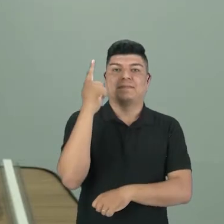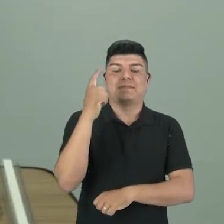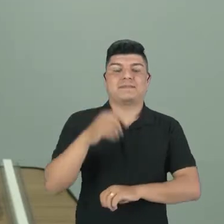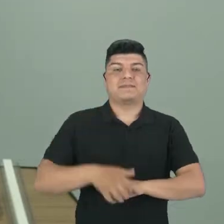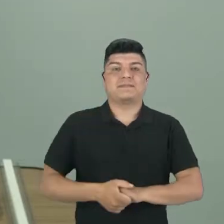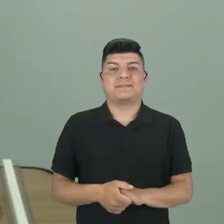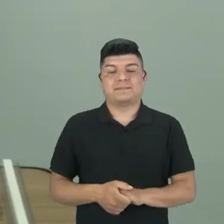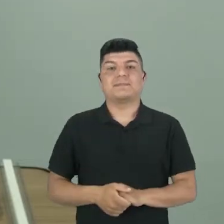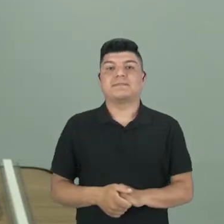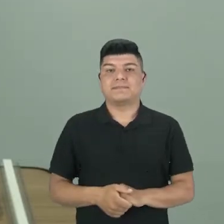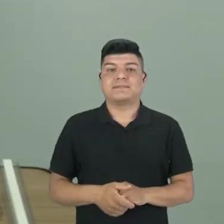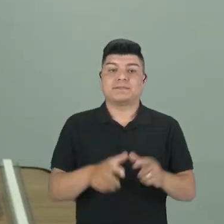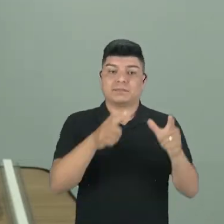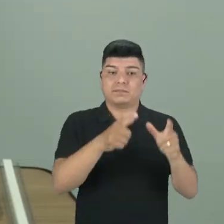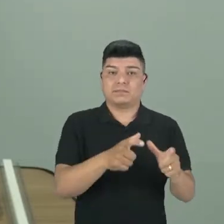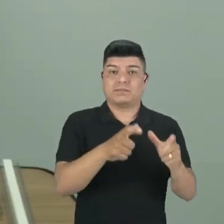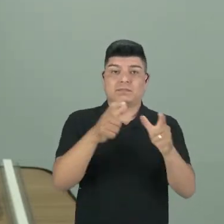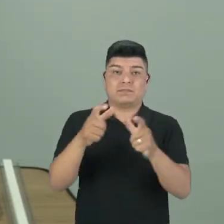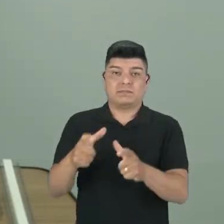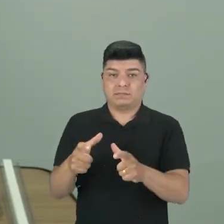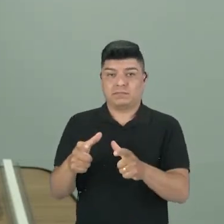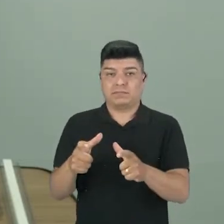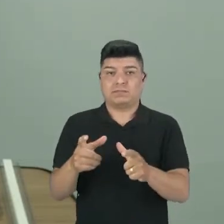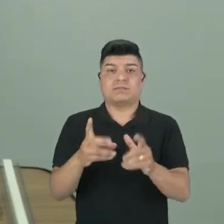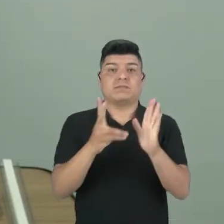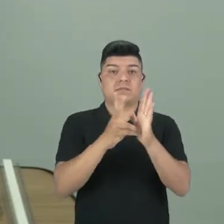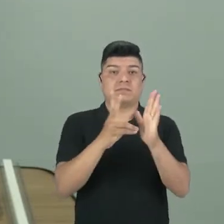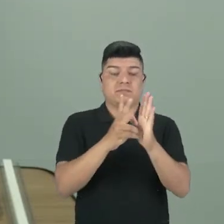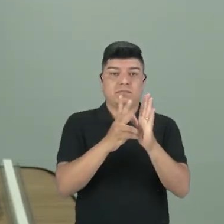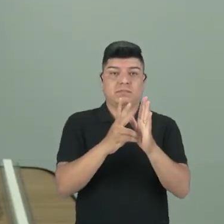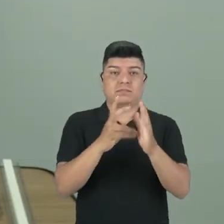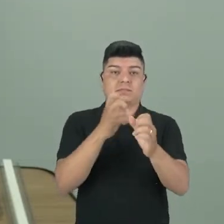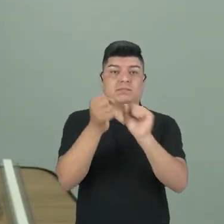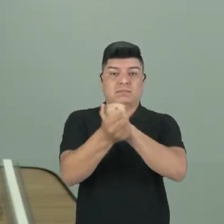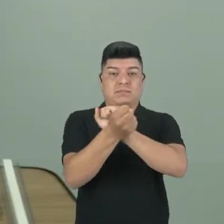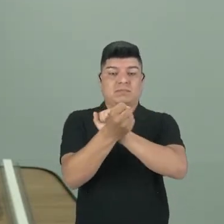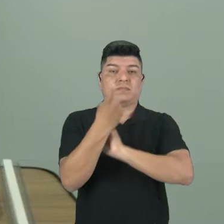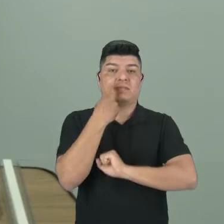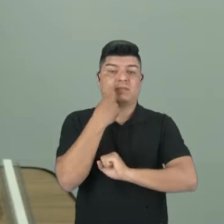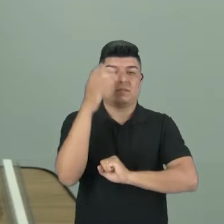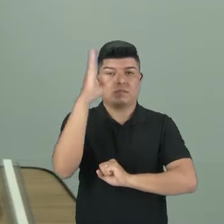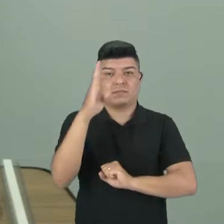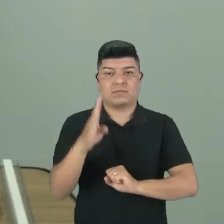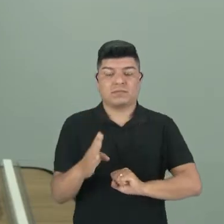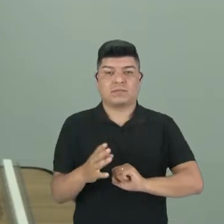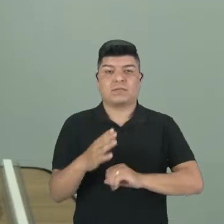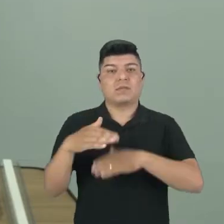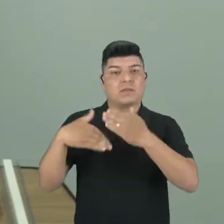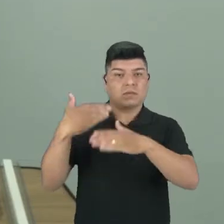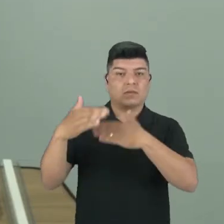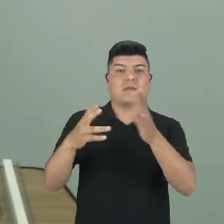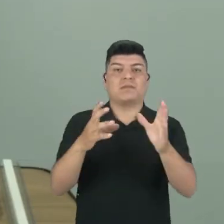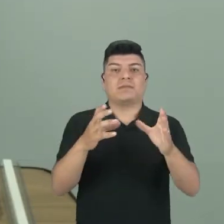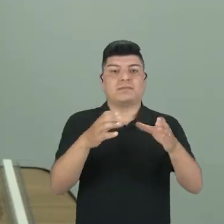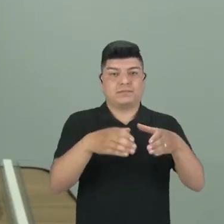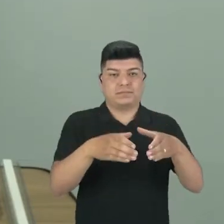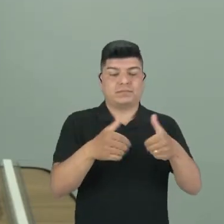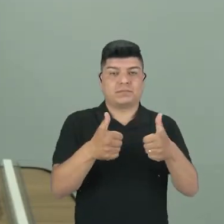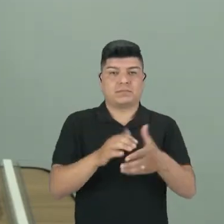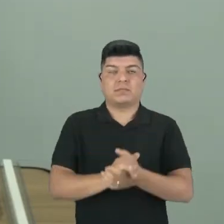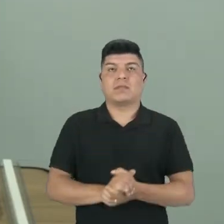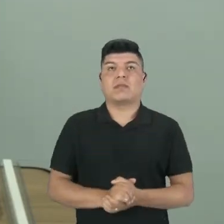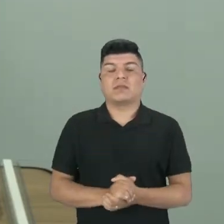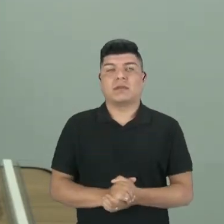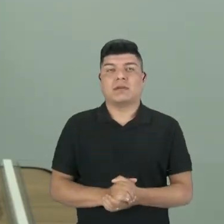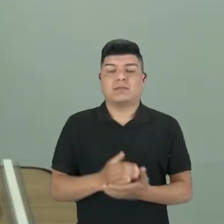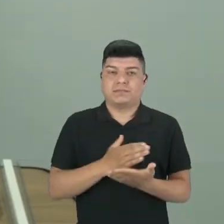Que vamos falar sobre territórios indígenas e quilombolas do Brasil. Entender um pouco mais sobre esse processo aí desses territórios, tá bom? E